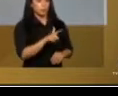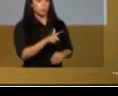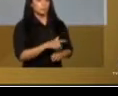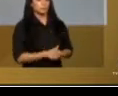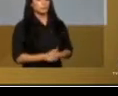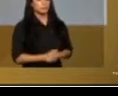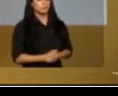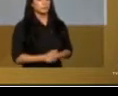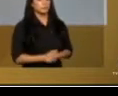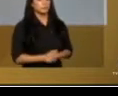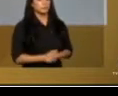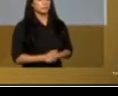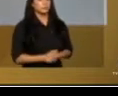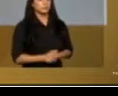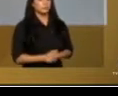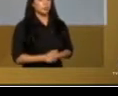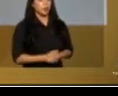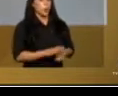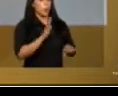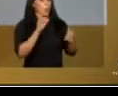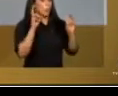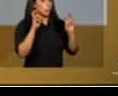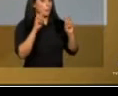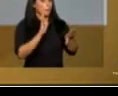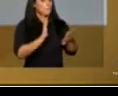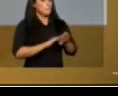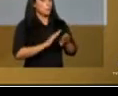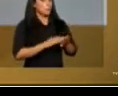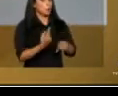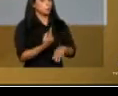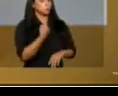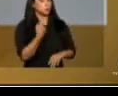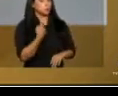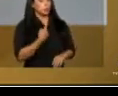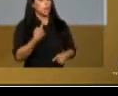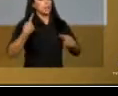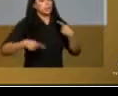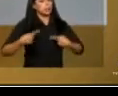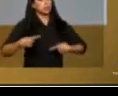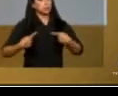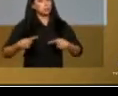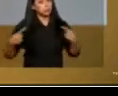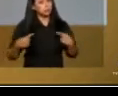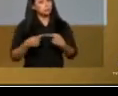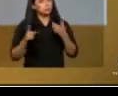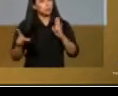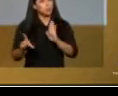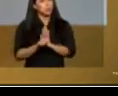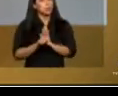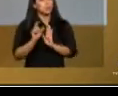assevera o seguinte, o assunto monopólio é altamente discutido e debatido na legislação e